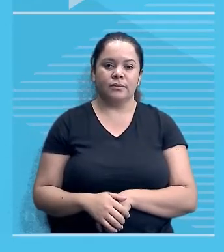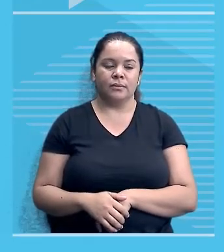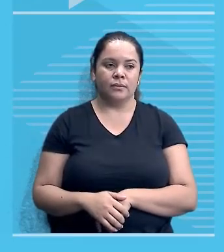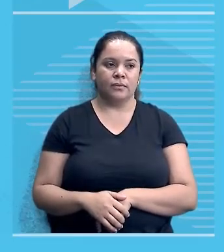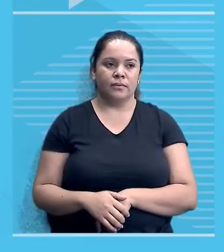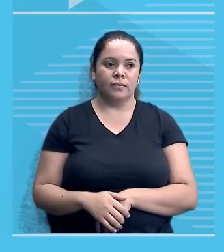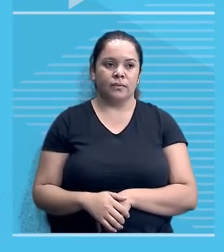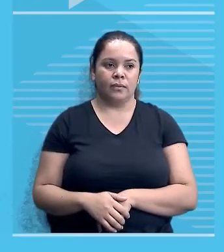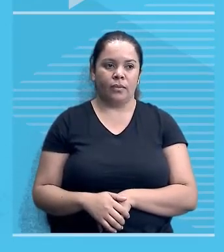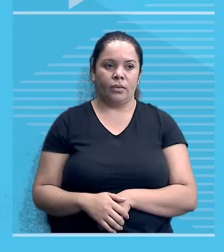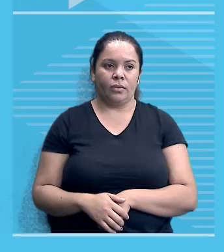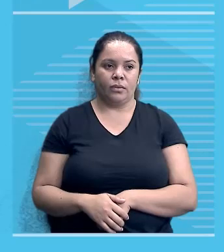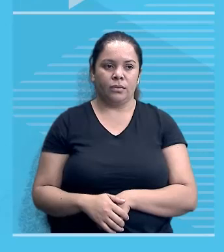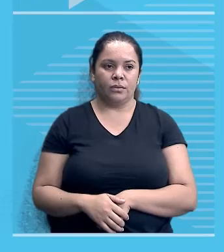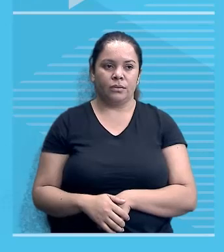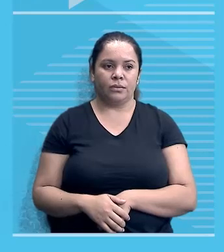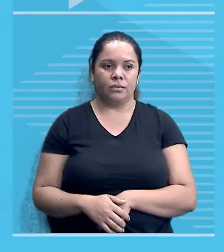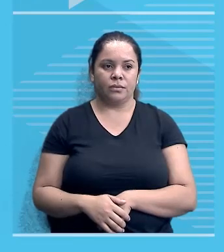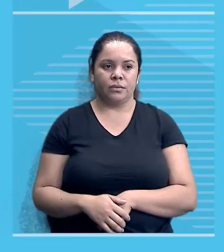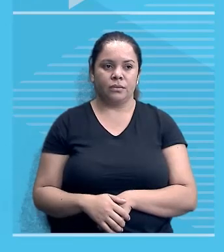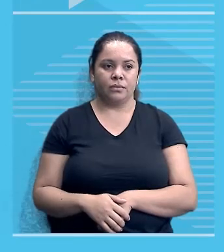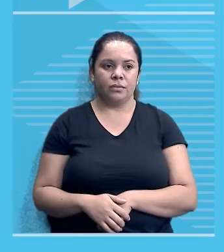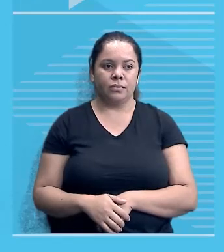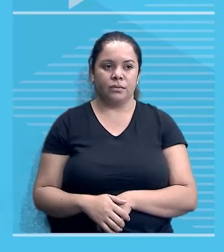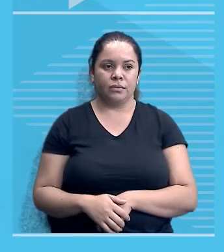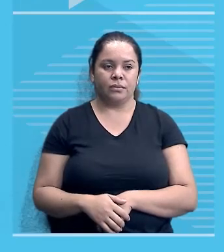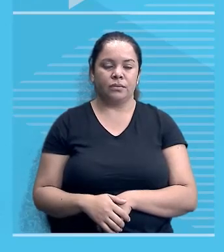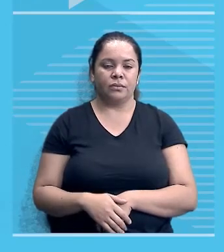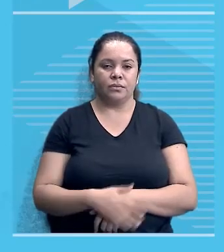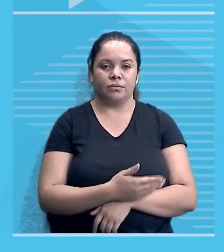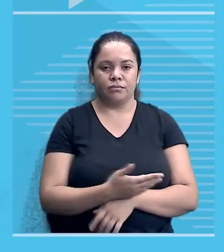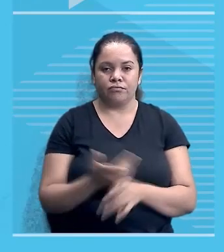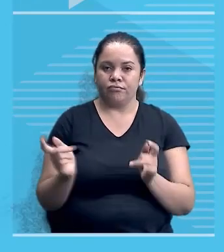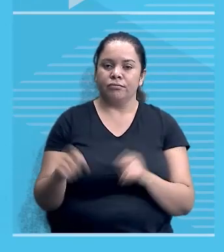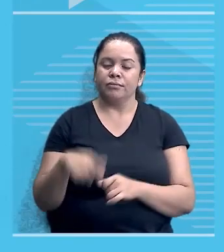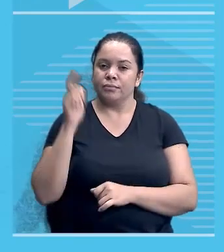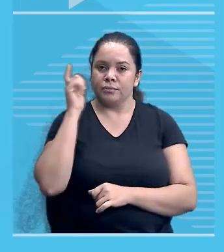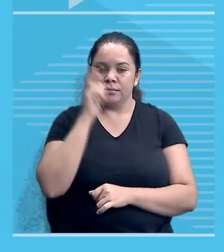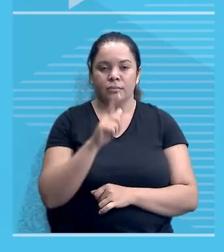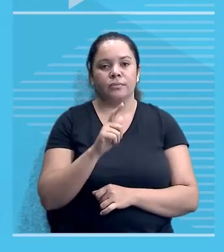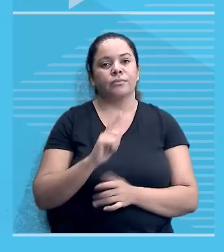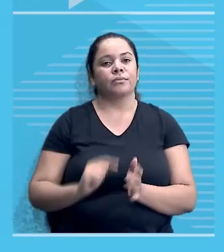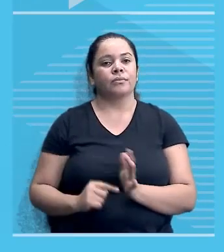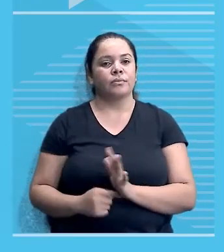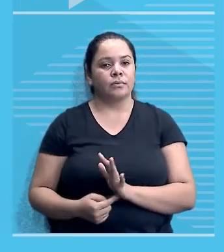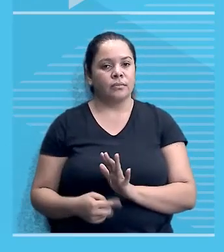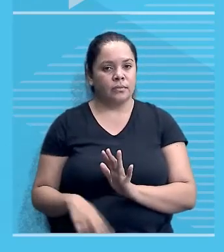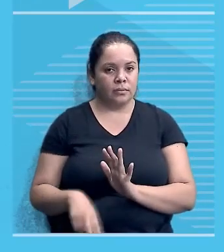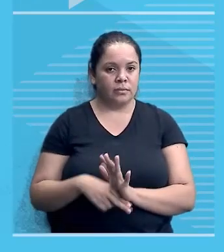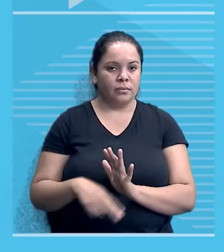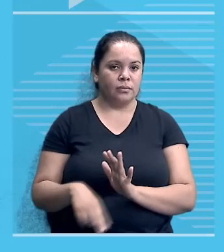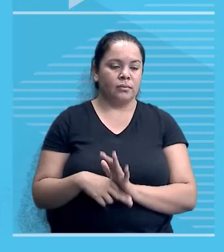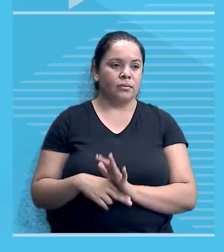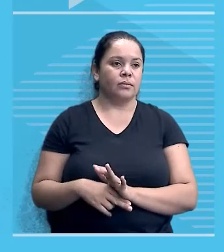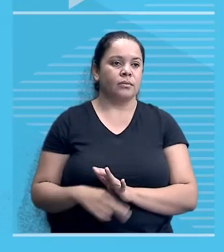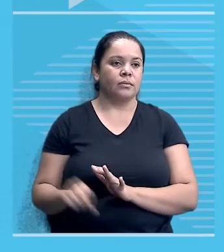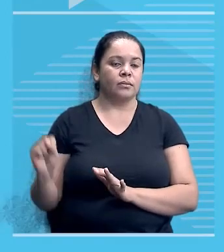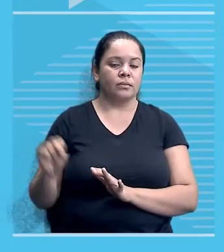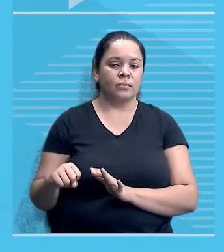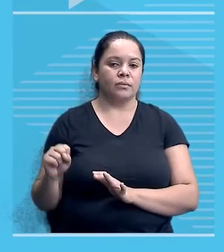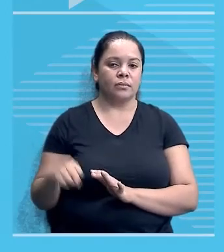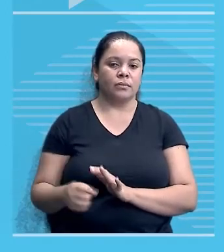digamos a esperança de conseguir aquele ponto né isso vale até para quando você tiver lá na frente do